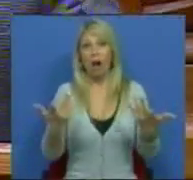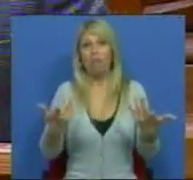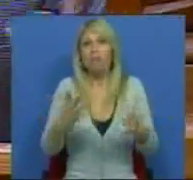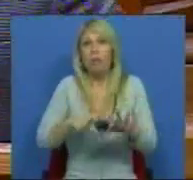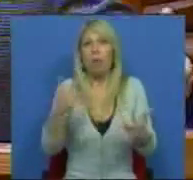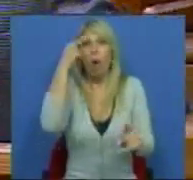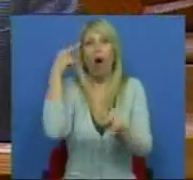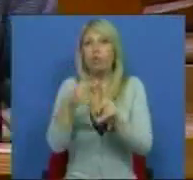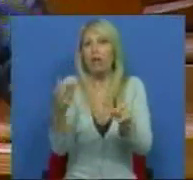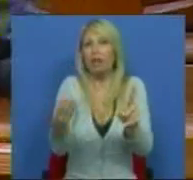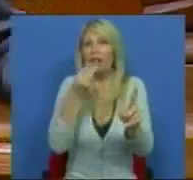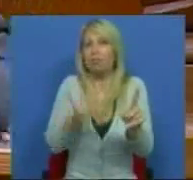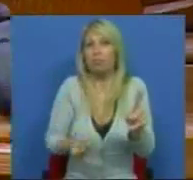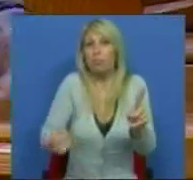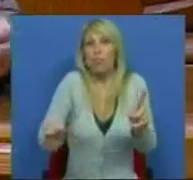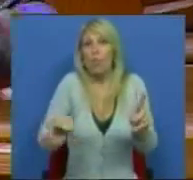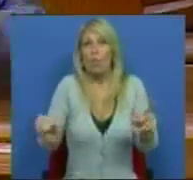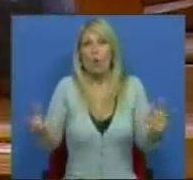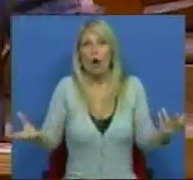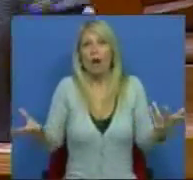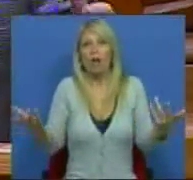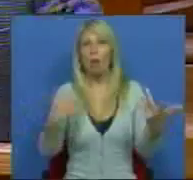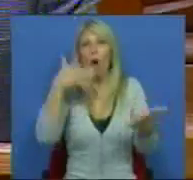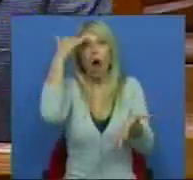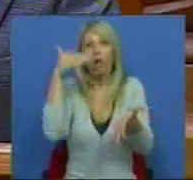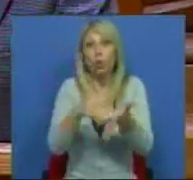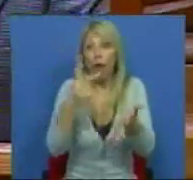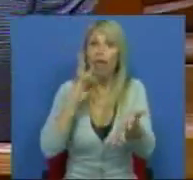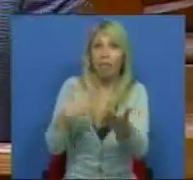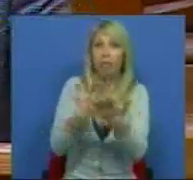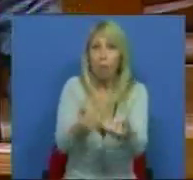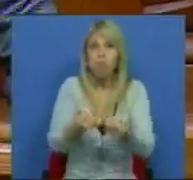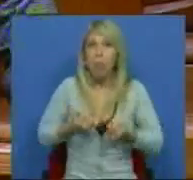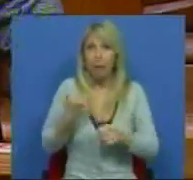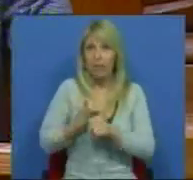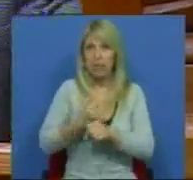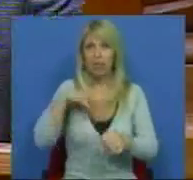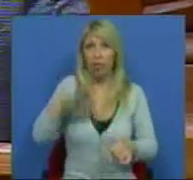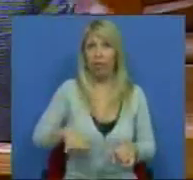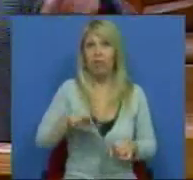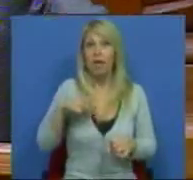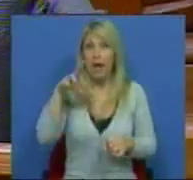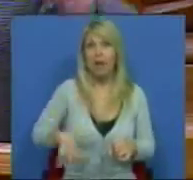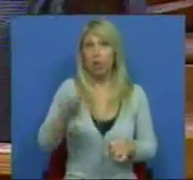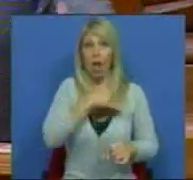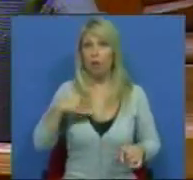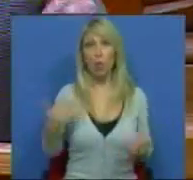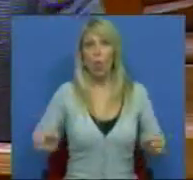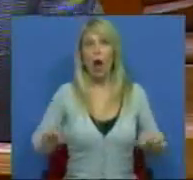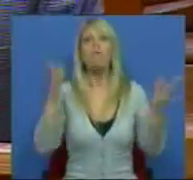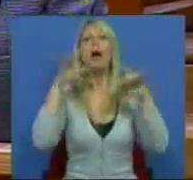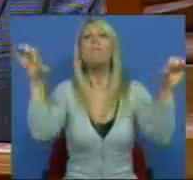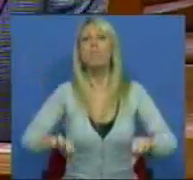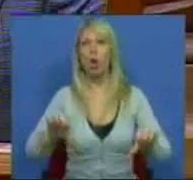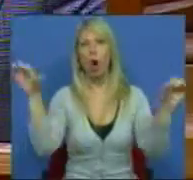sua ineficiência naquilo que possa ser considerada qualquer poupança no Serviço Nacional de Saúde. Mas é pior do